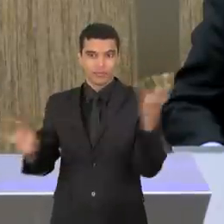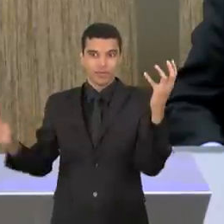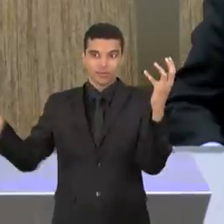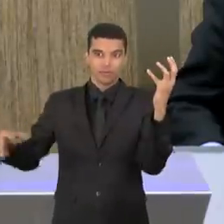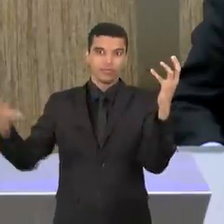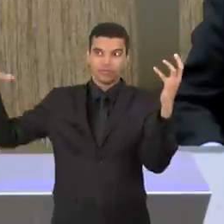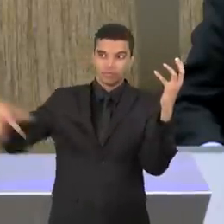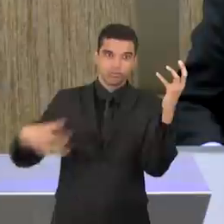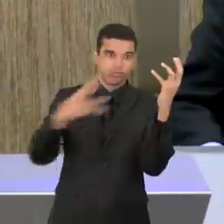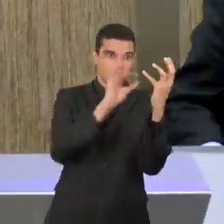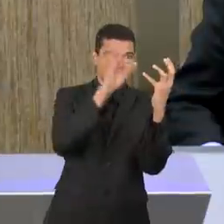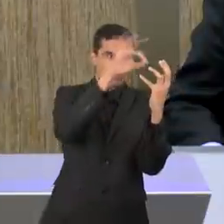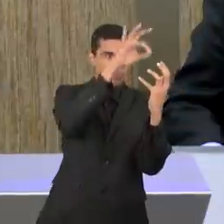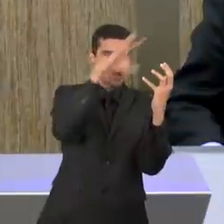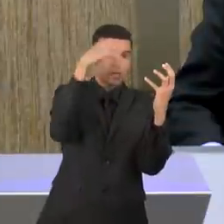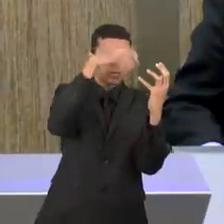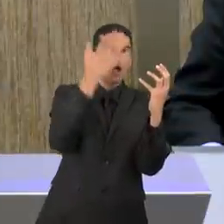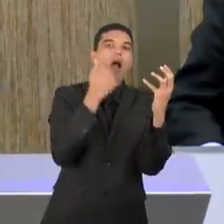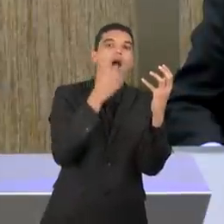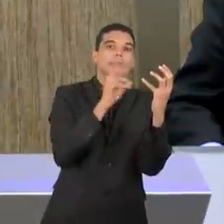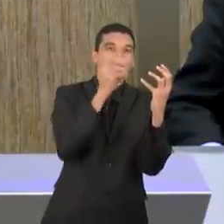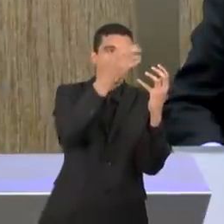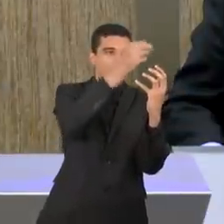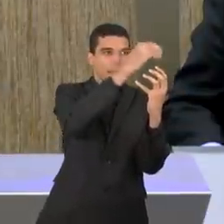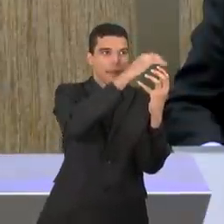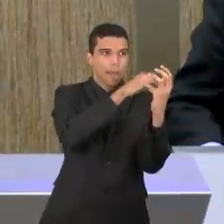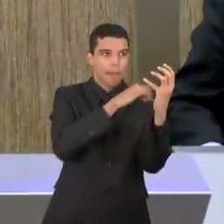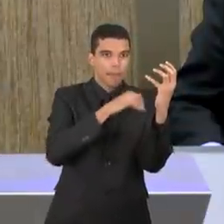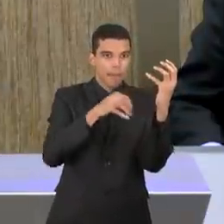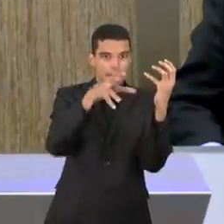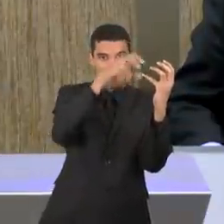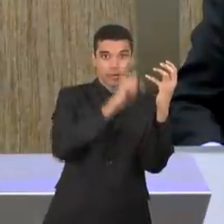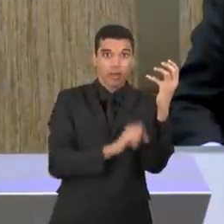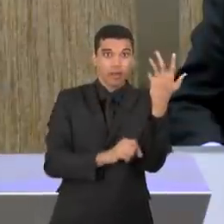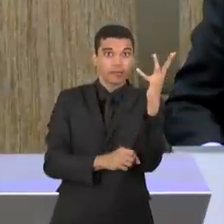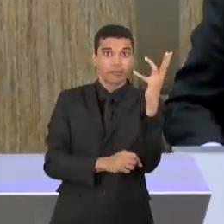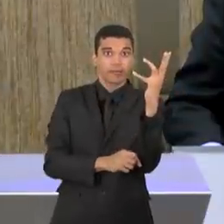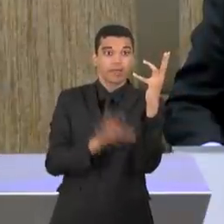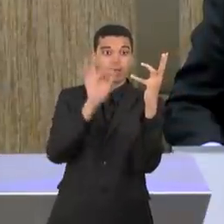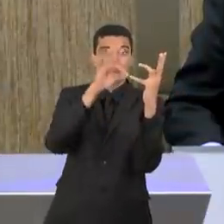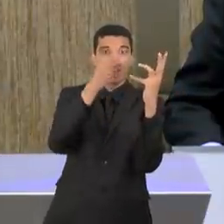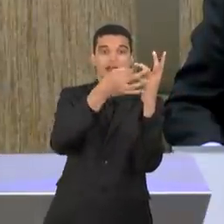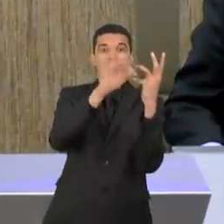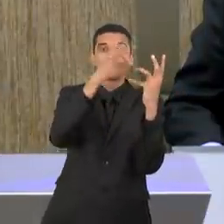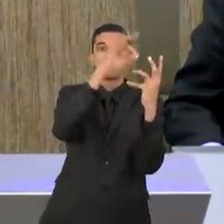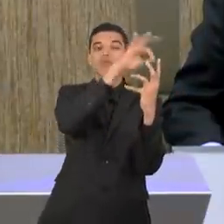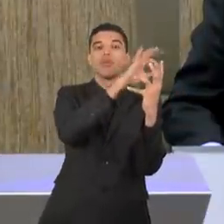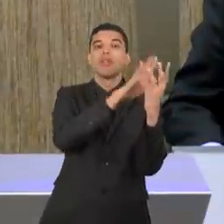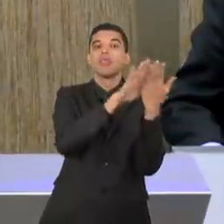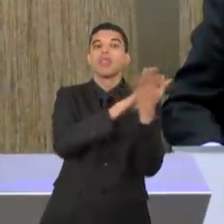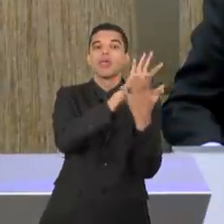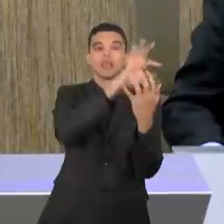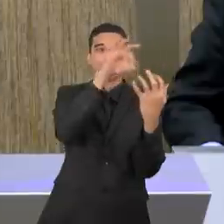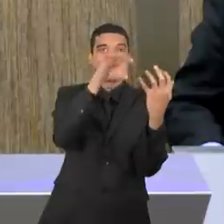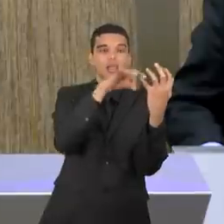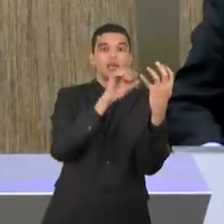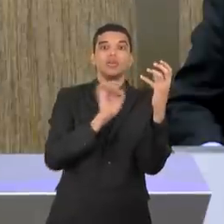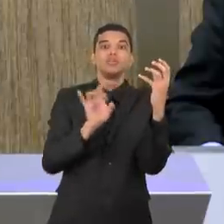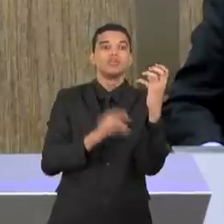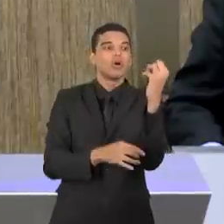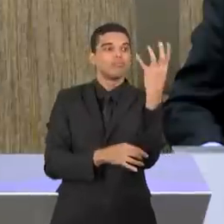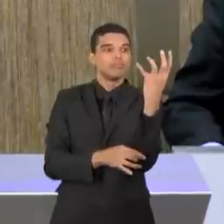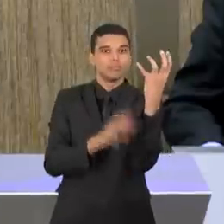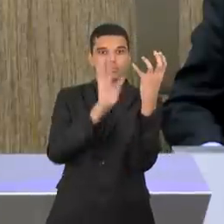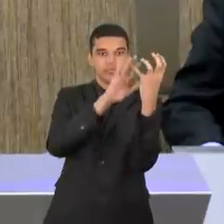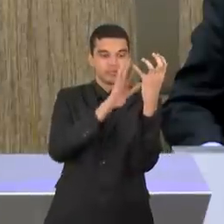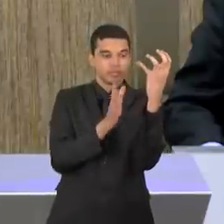novo. Aí Deus manda o gafanhoto, a locusta, de vem cá o caule. Aí acabou com o caule. Mas fica a raiz. A raiz